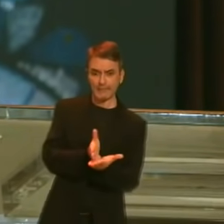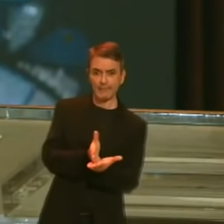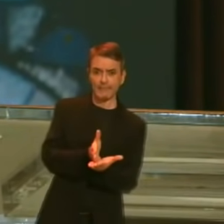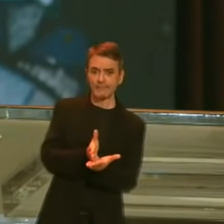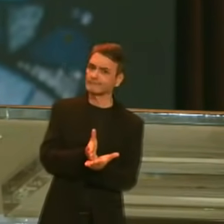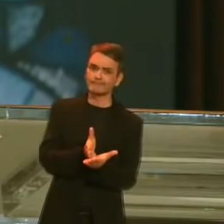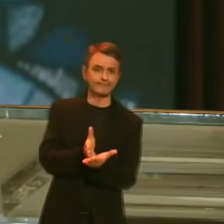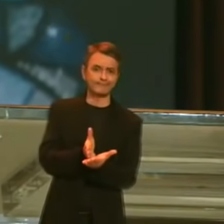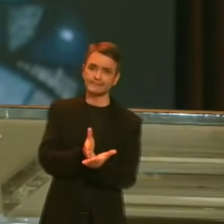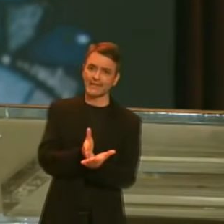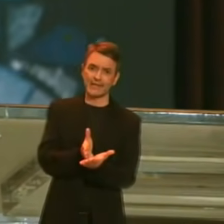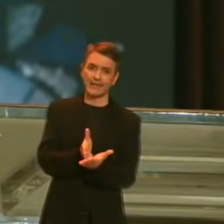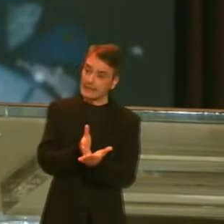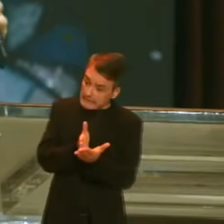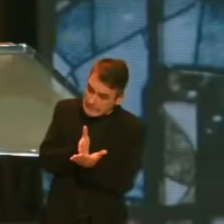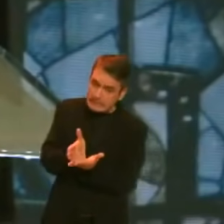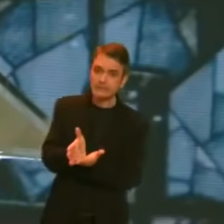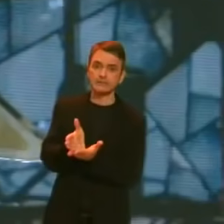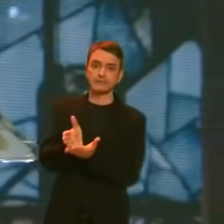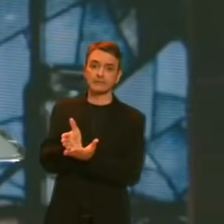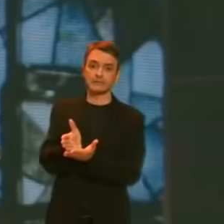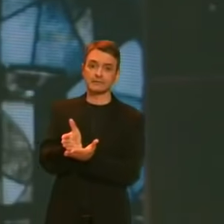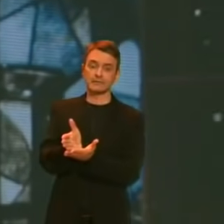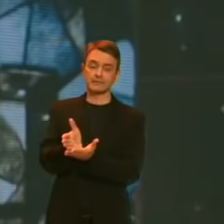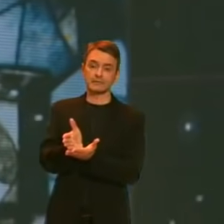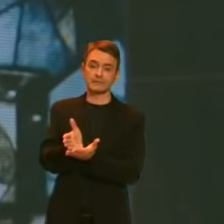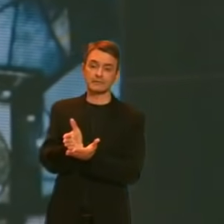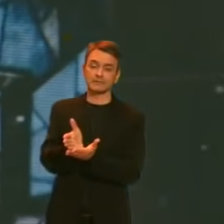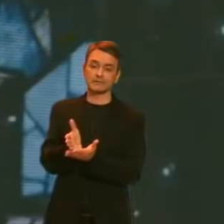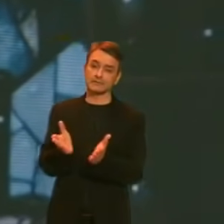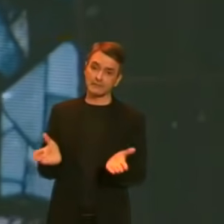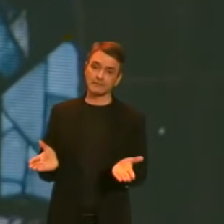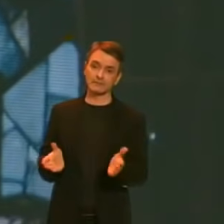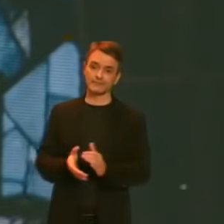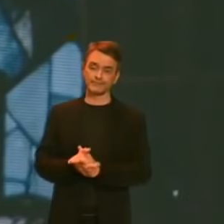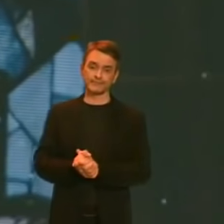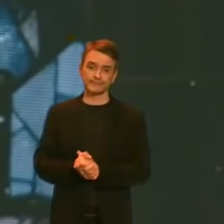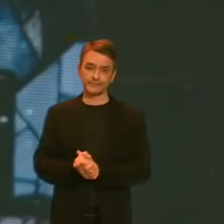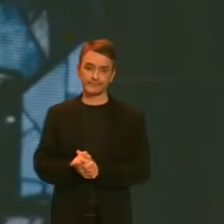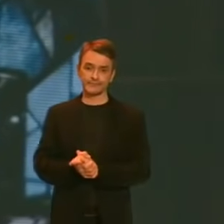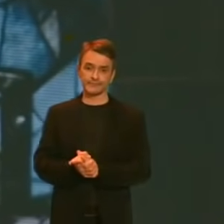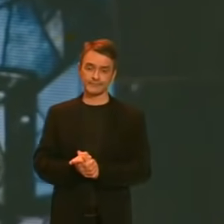falácia, uma fake news de Satanás.